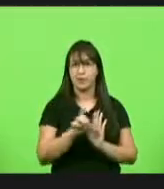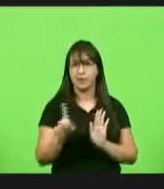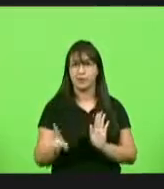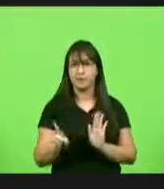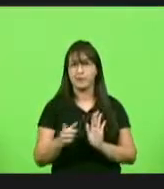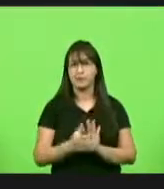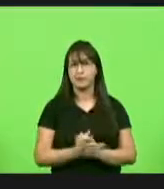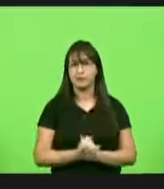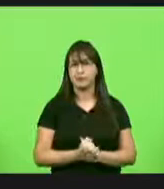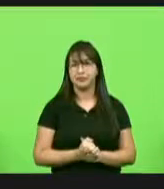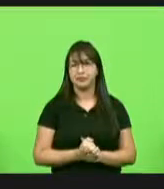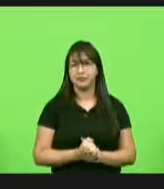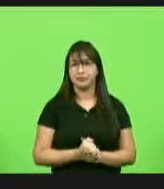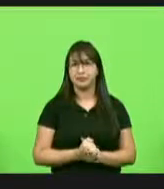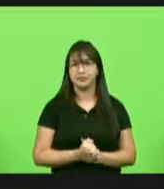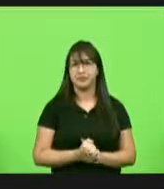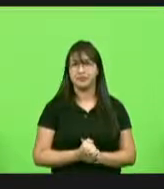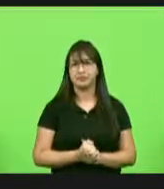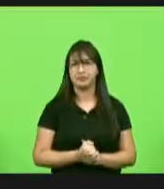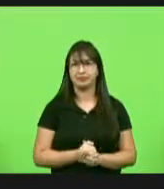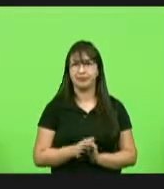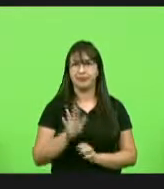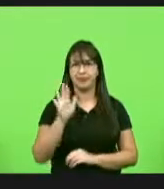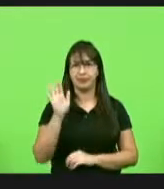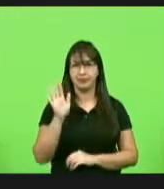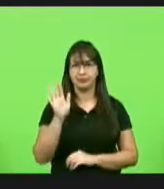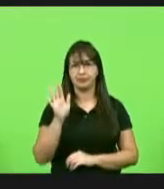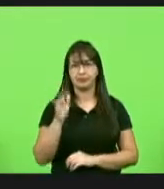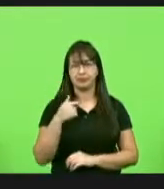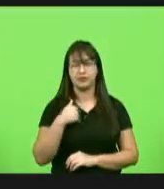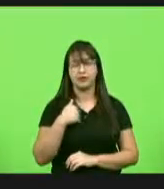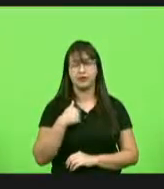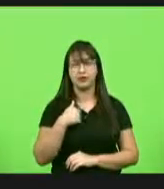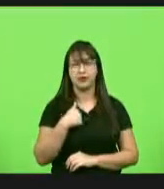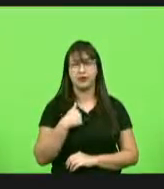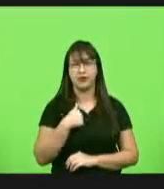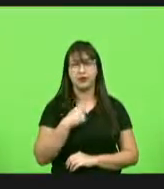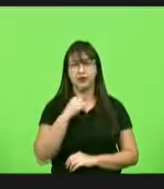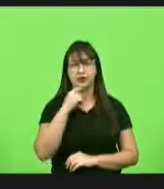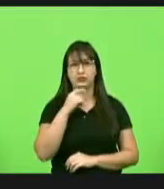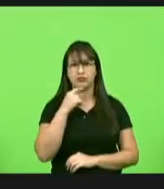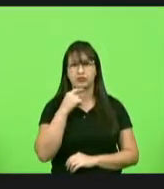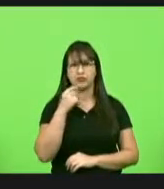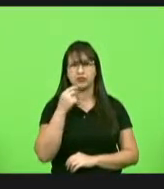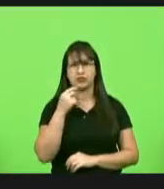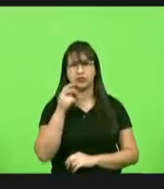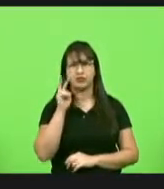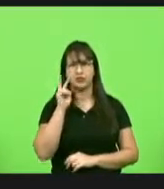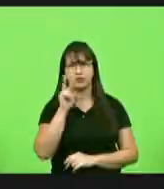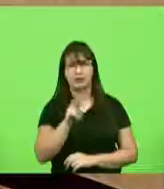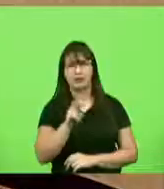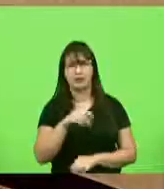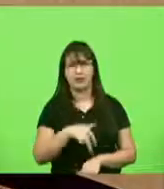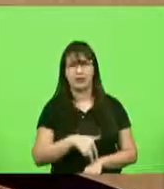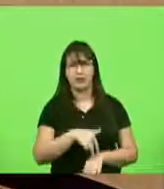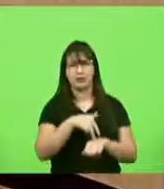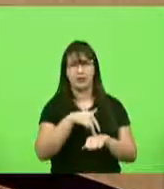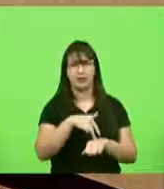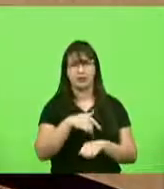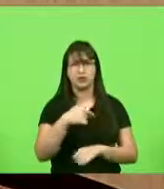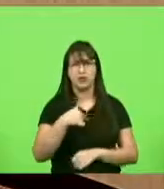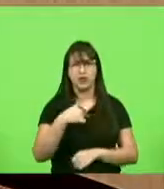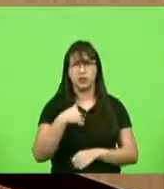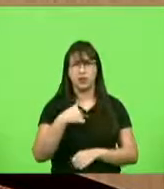ordem. Sim, deputado. Se o senhor me permitir, eu não consegui acompanhar uma moção de minha